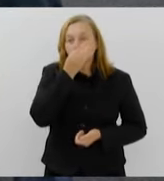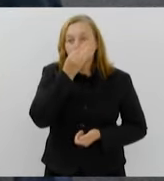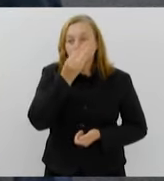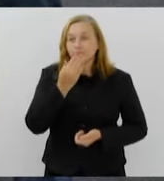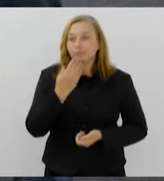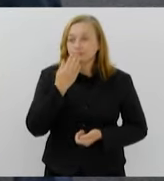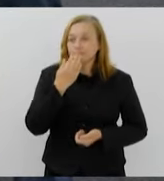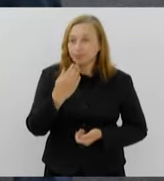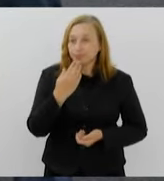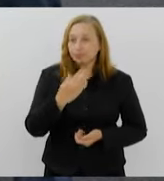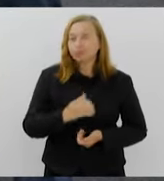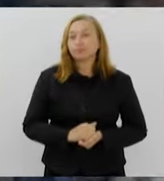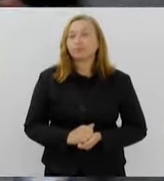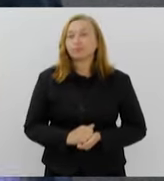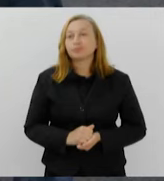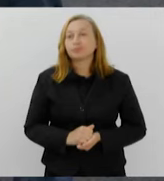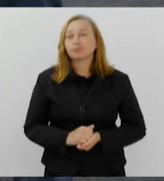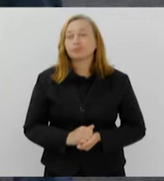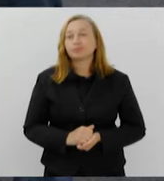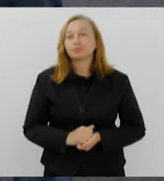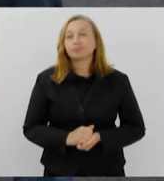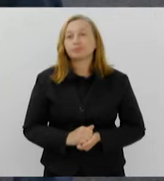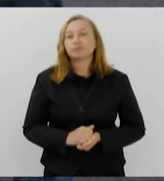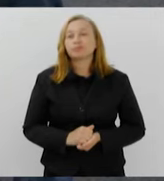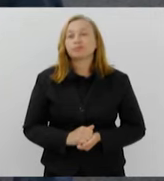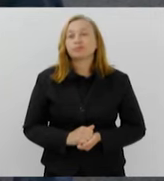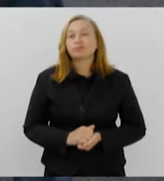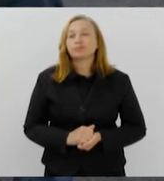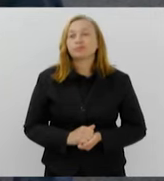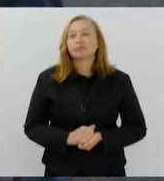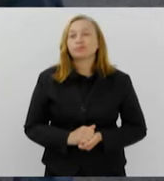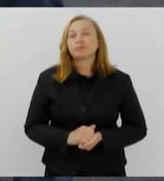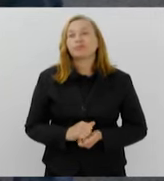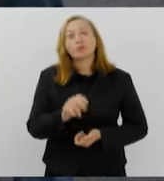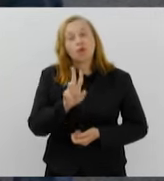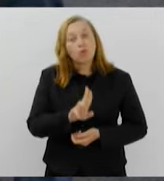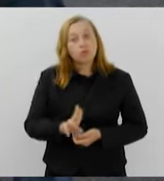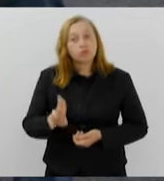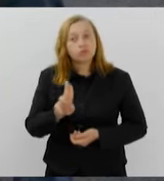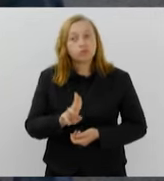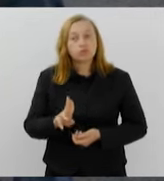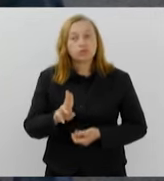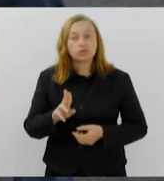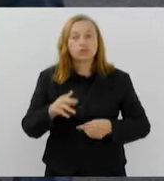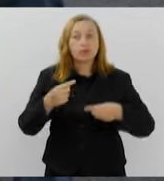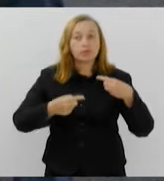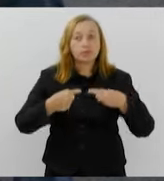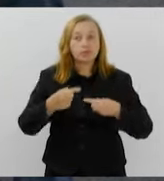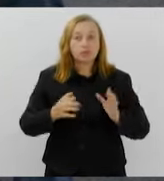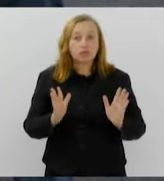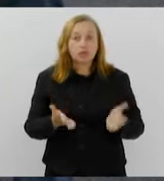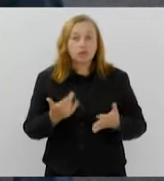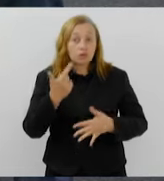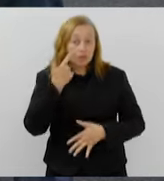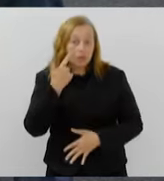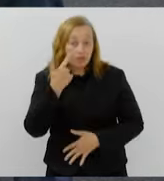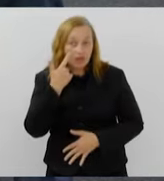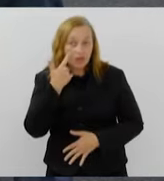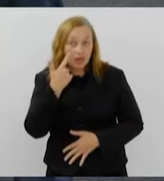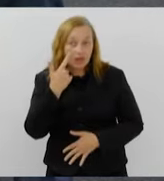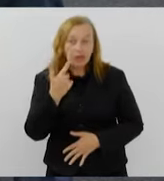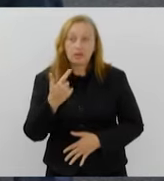de expediente ele é utilizado em larga escala na política atual você vai ver figuras de